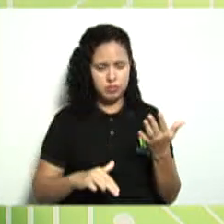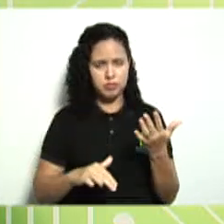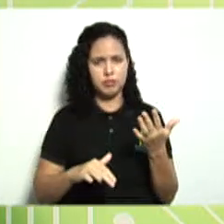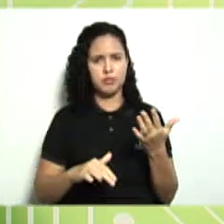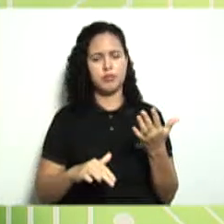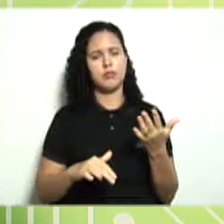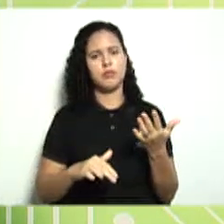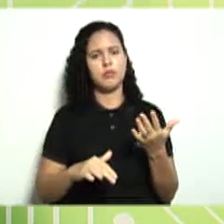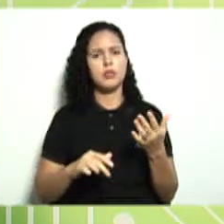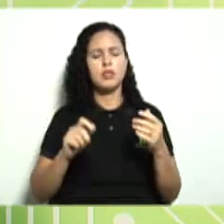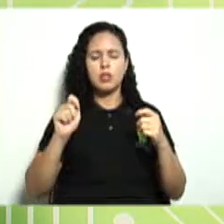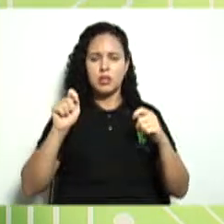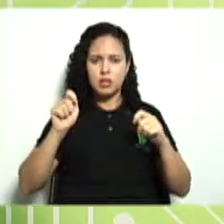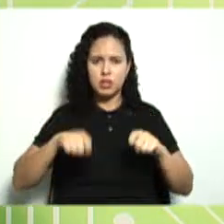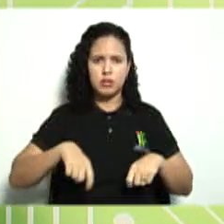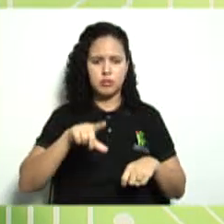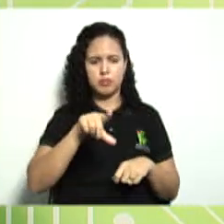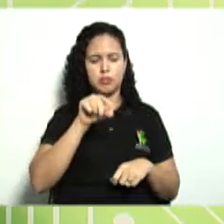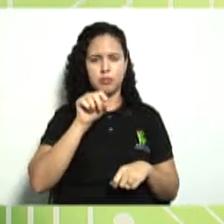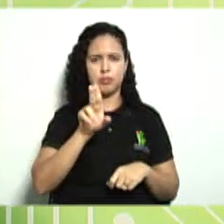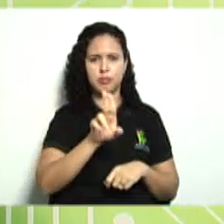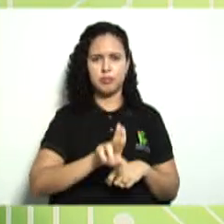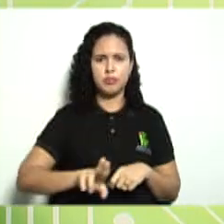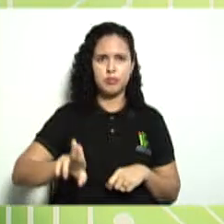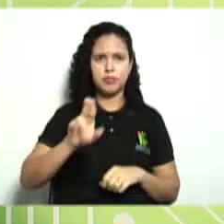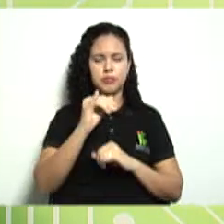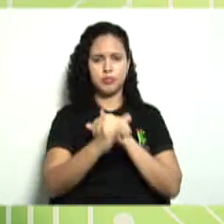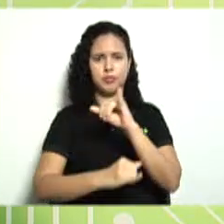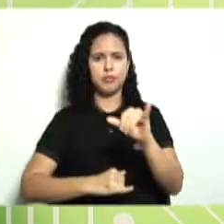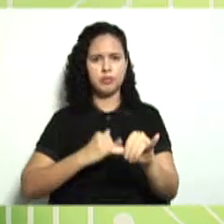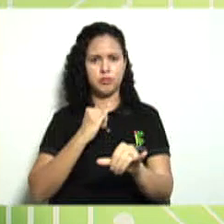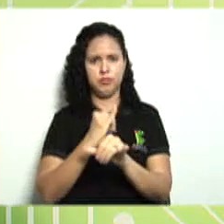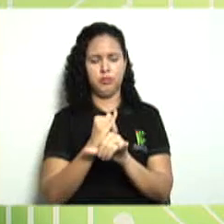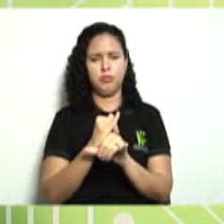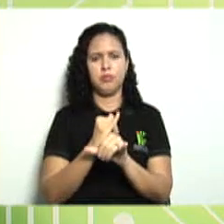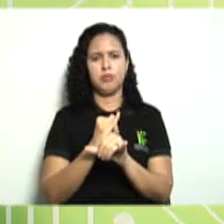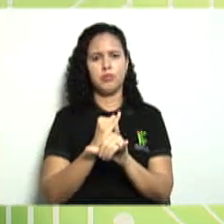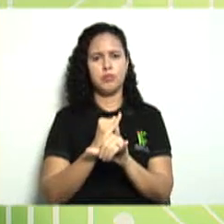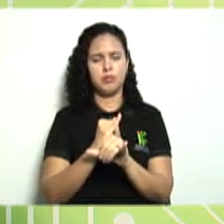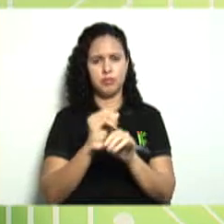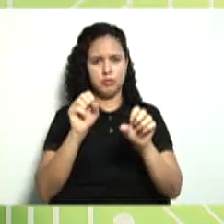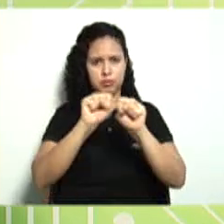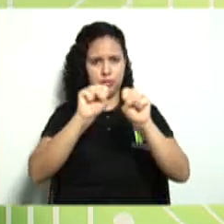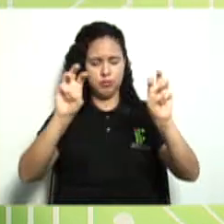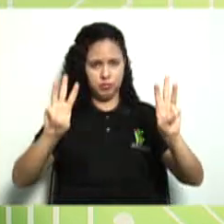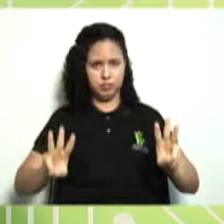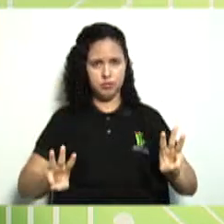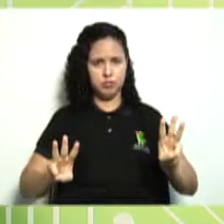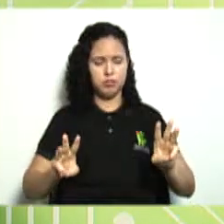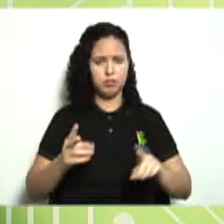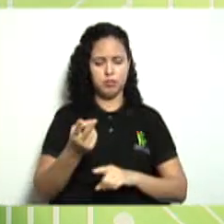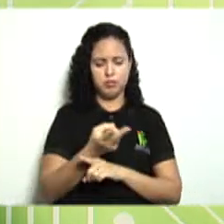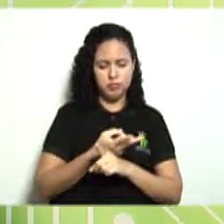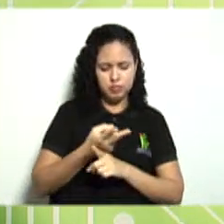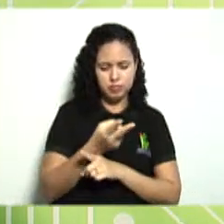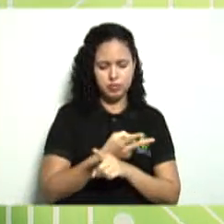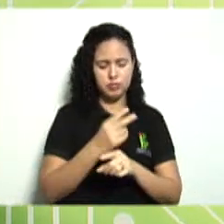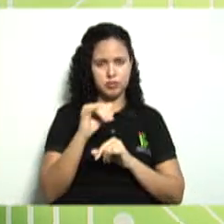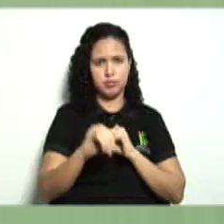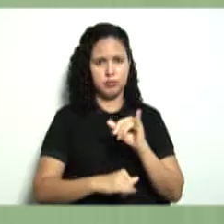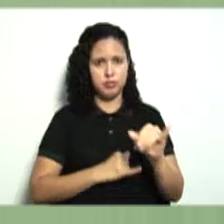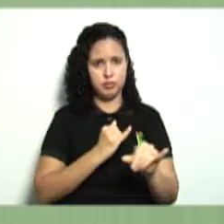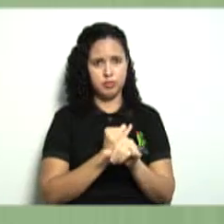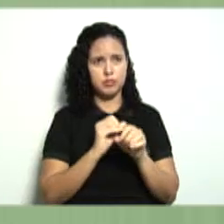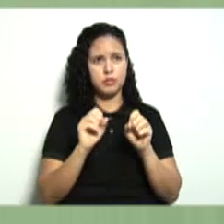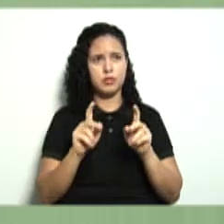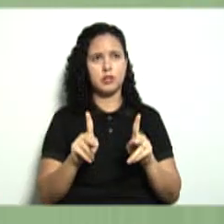várias situações que você pode estar utilizando, são vários softwares que vocês podem estar utilizando para navegar na internet, ok?